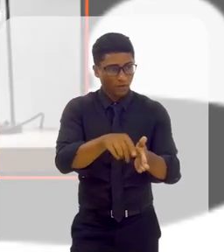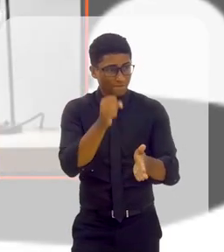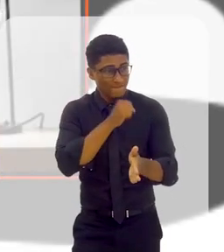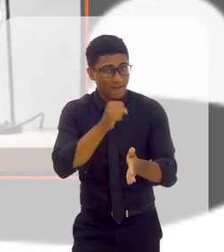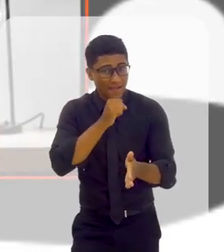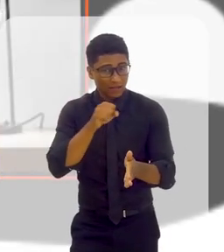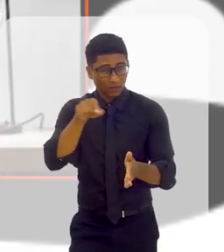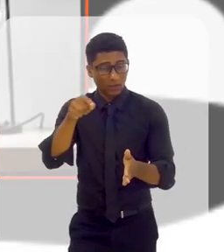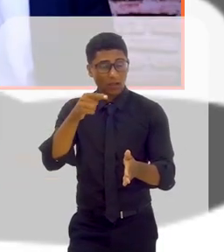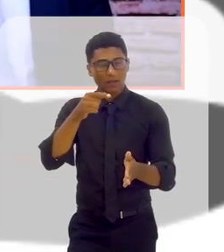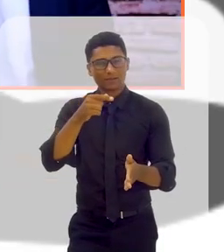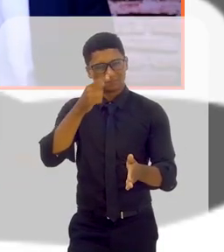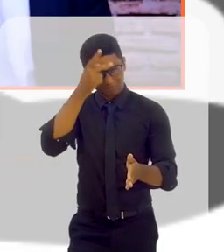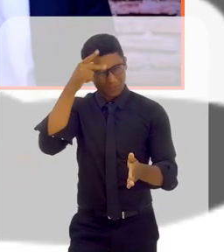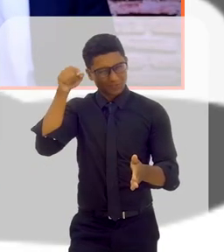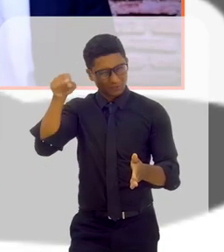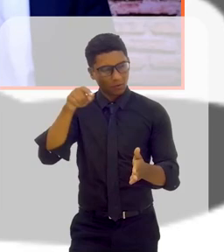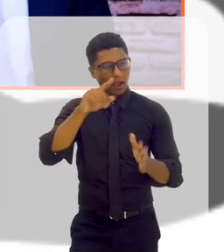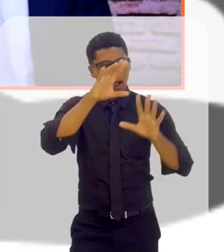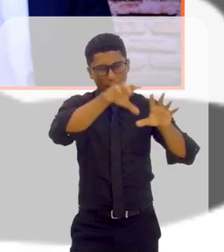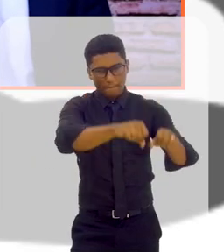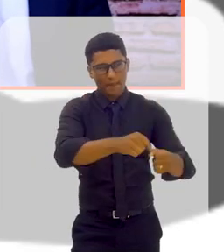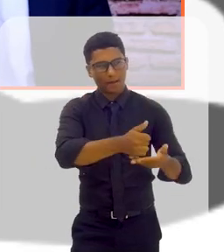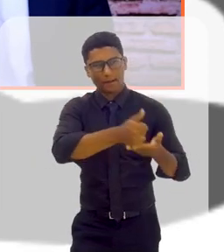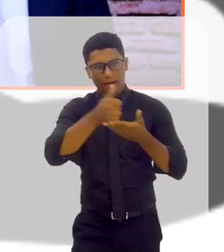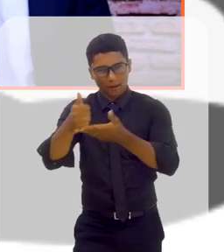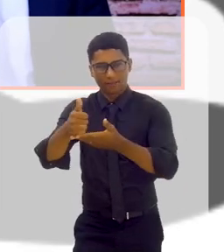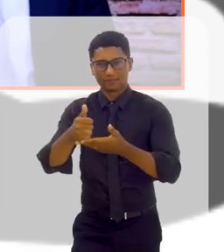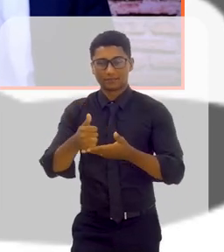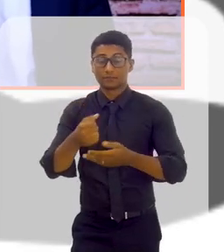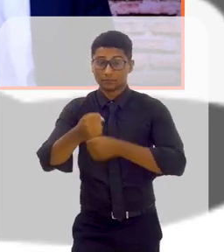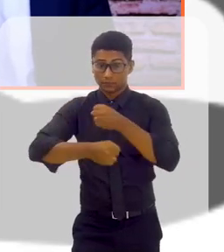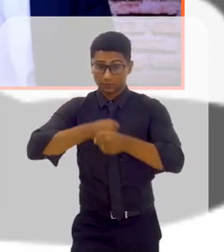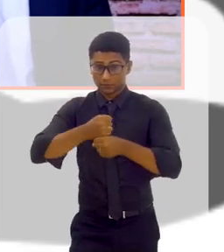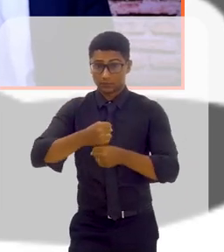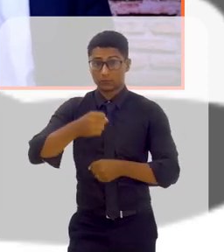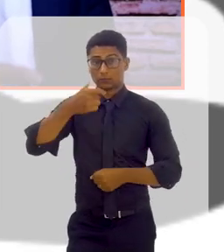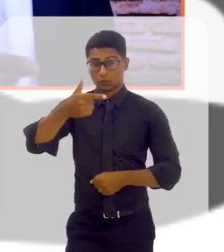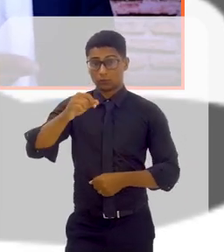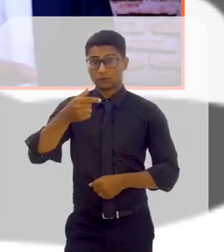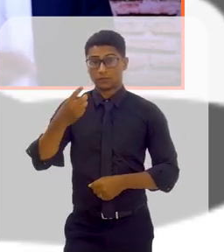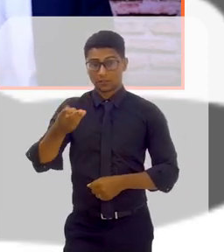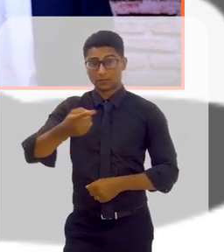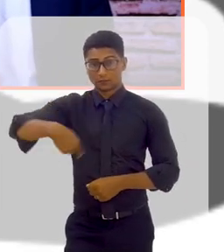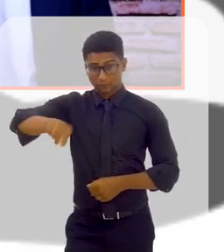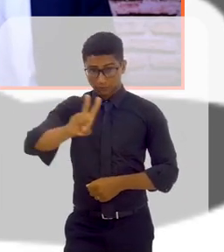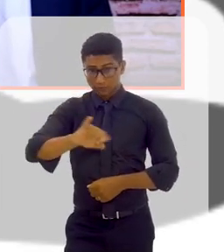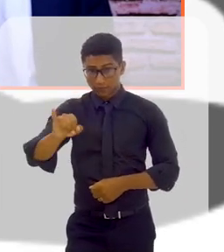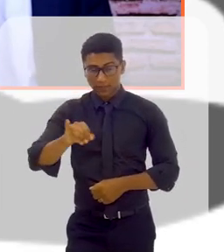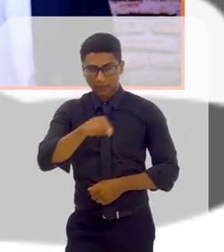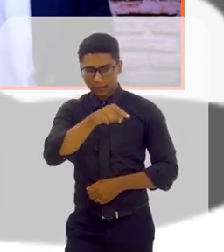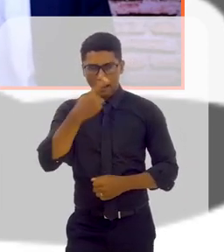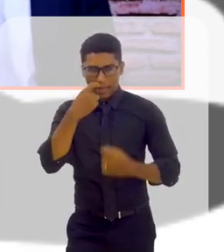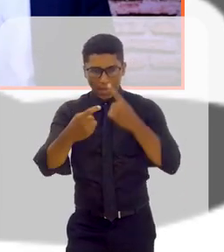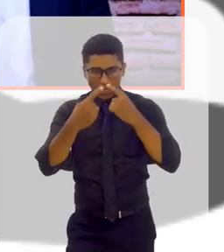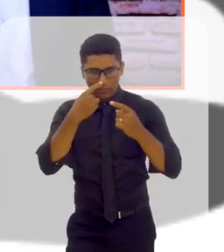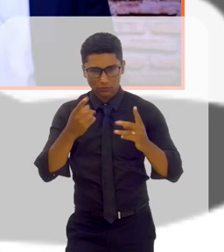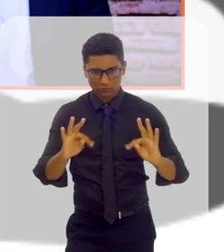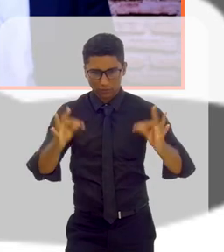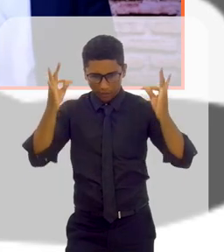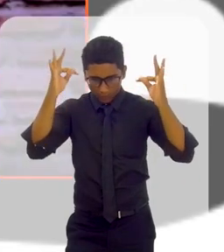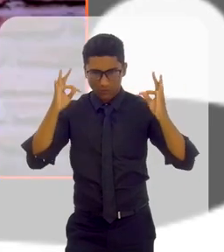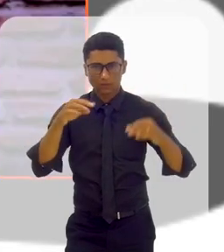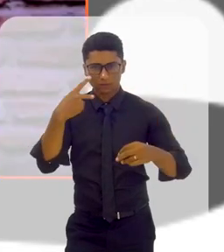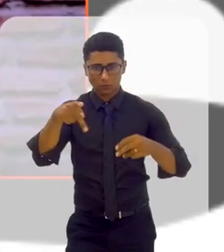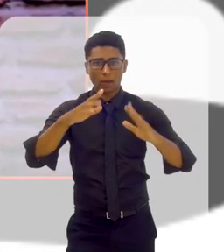em 2023 estaremos lançando algumas iniciativas de coleta de lixo eletrônicos na sua grande